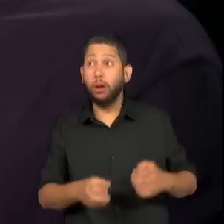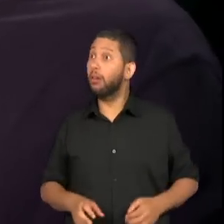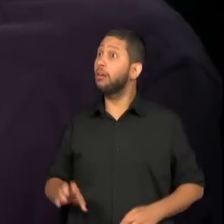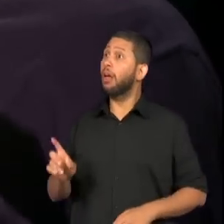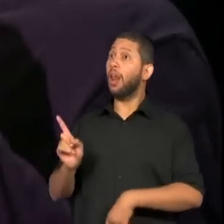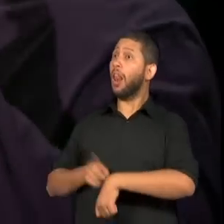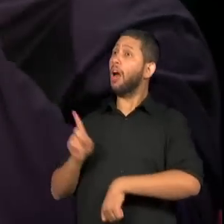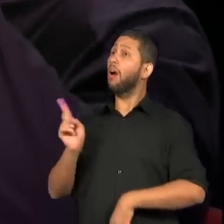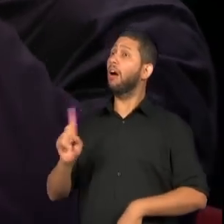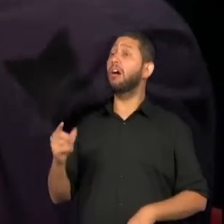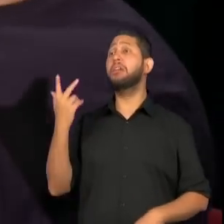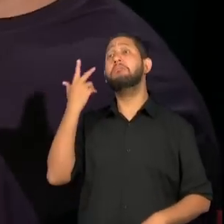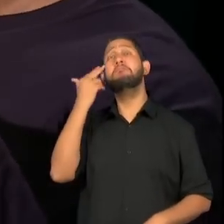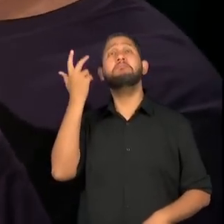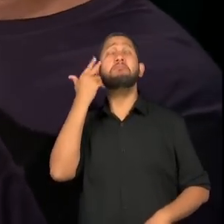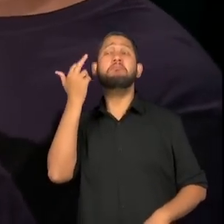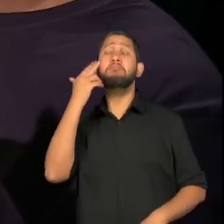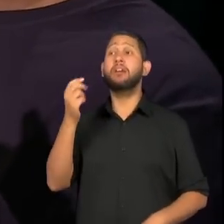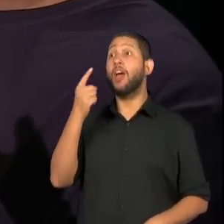hora eu só ouvi